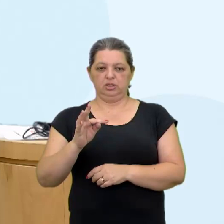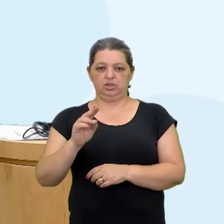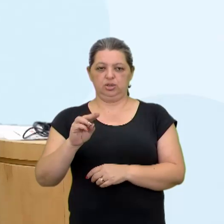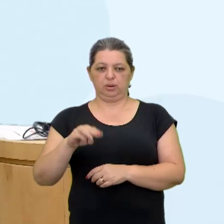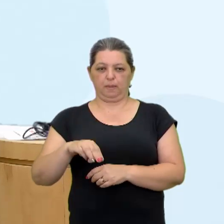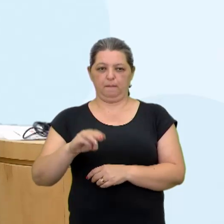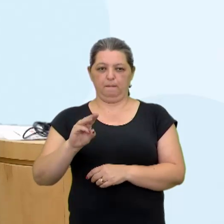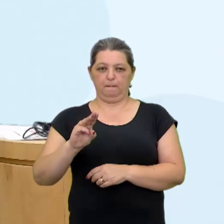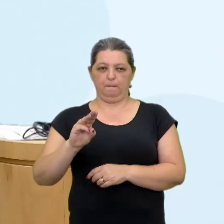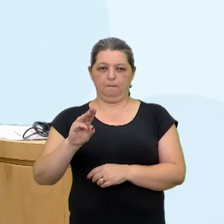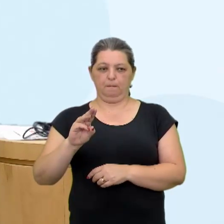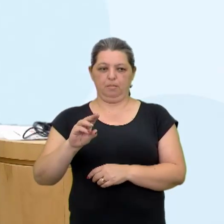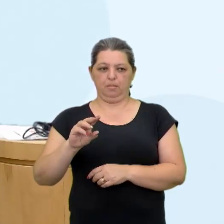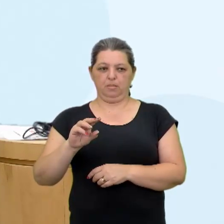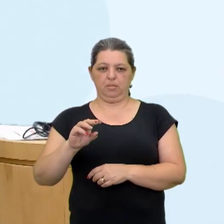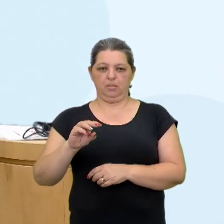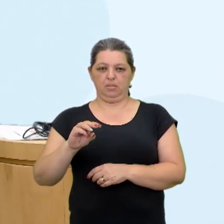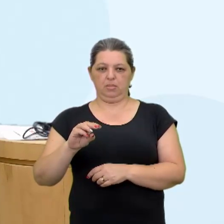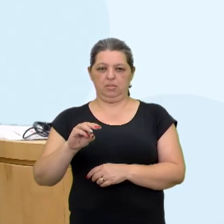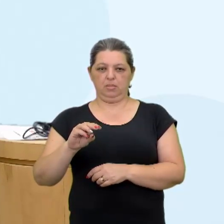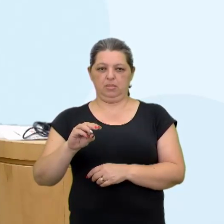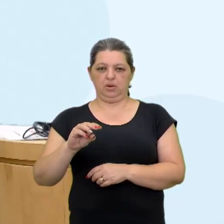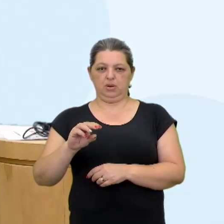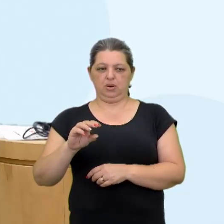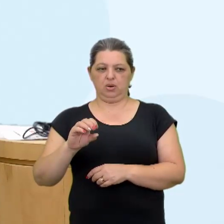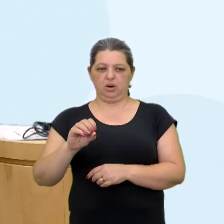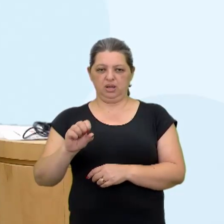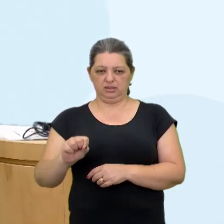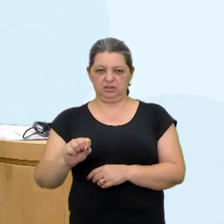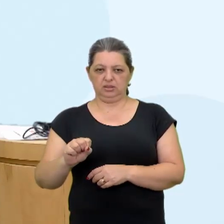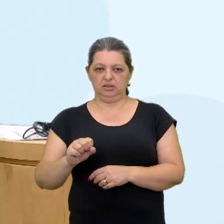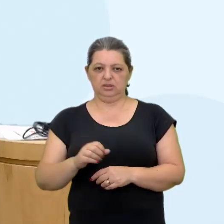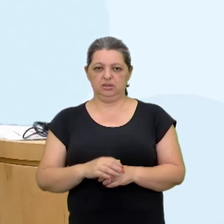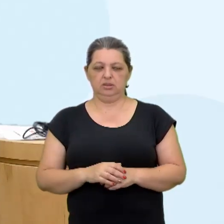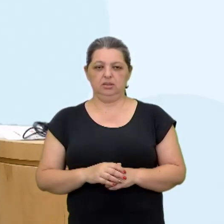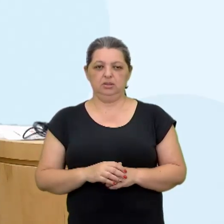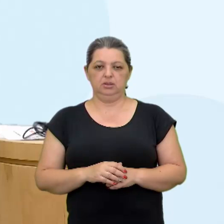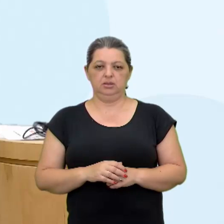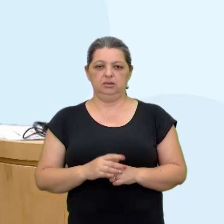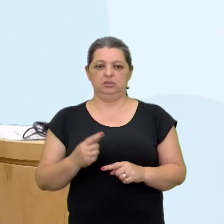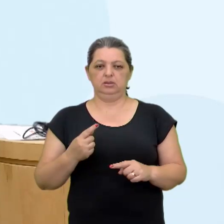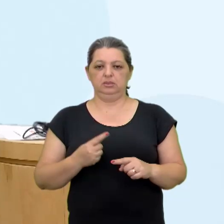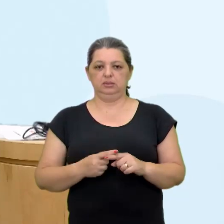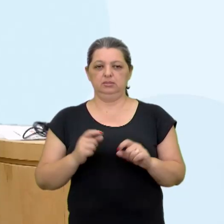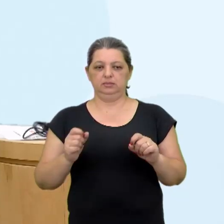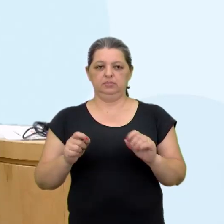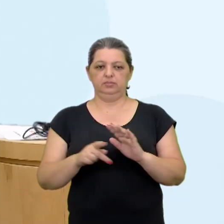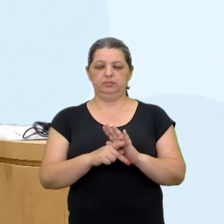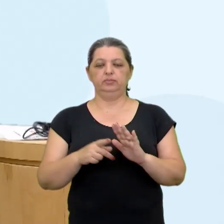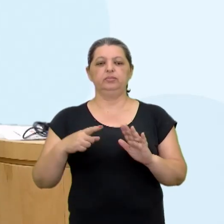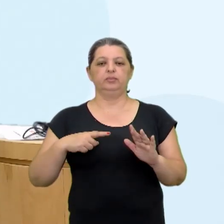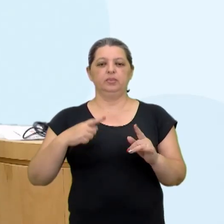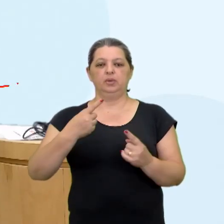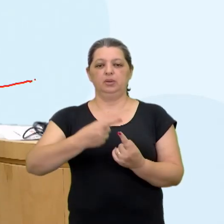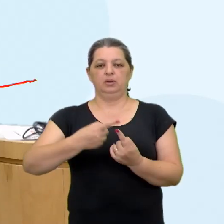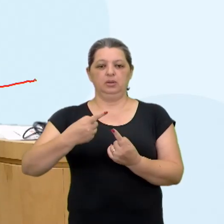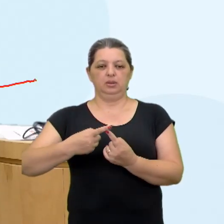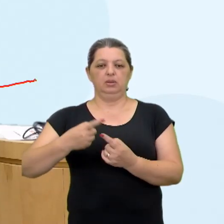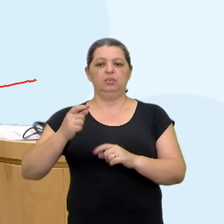é ATM OS, é isso, tá? Que outros componentes nós temos